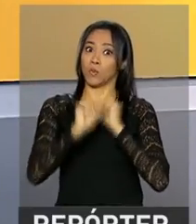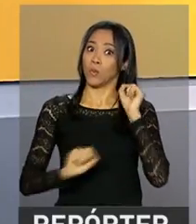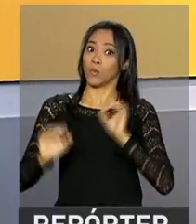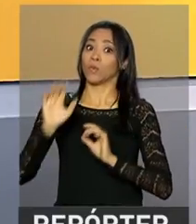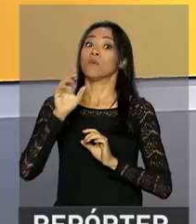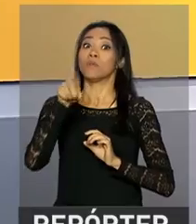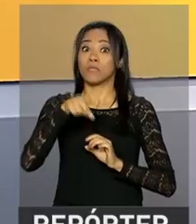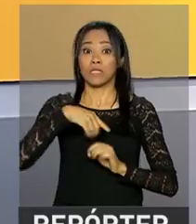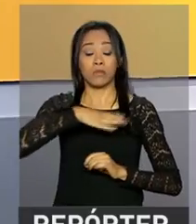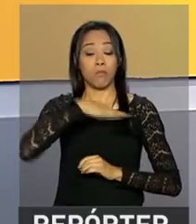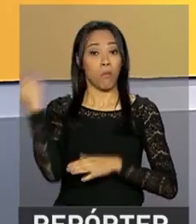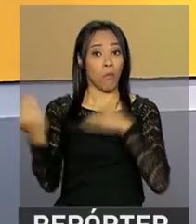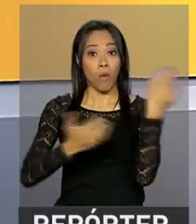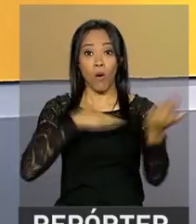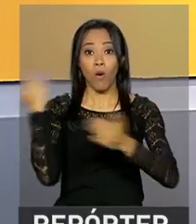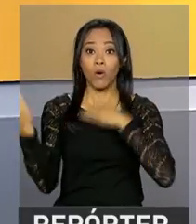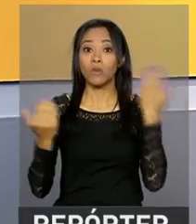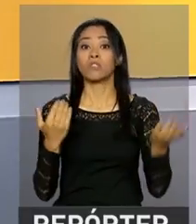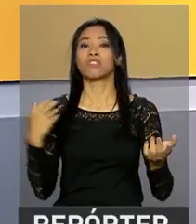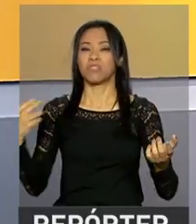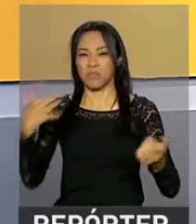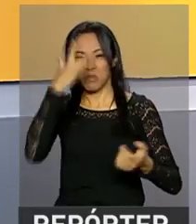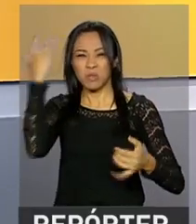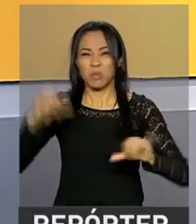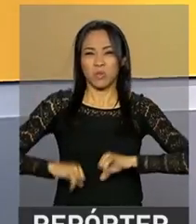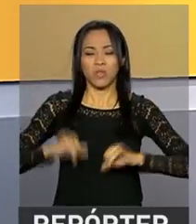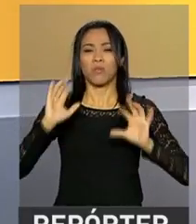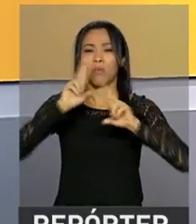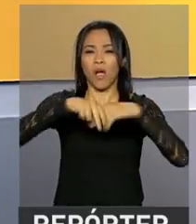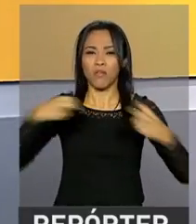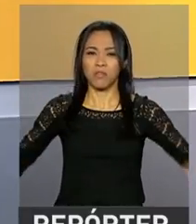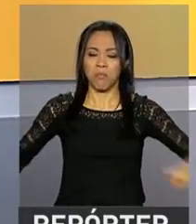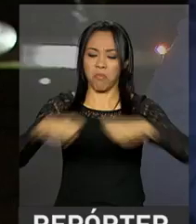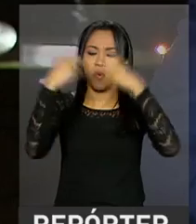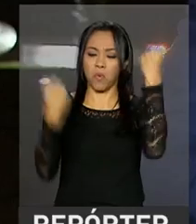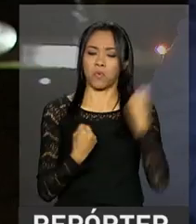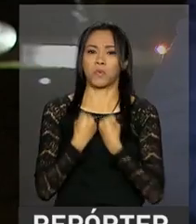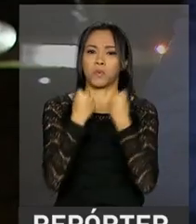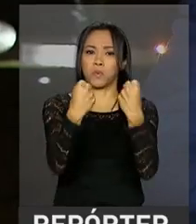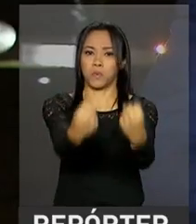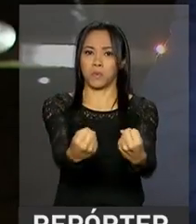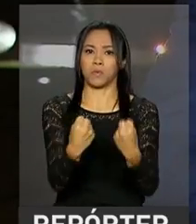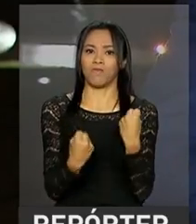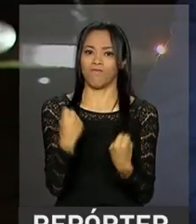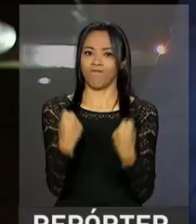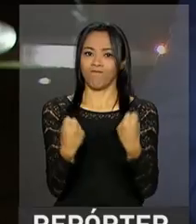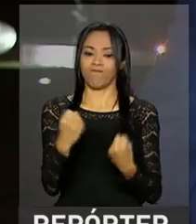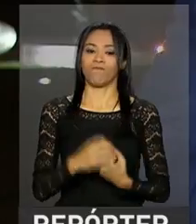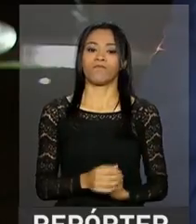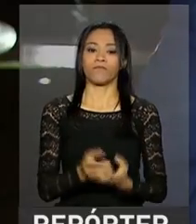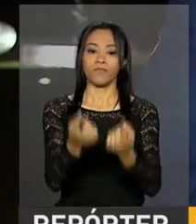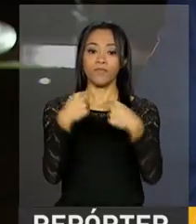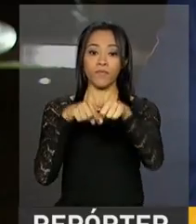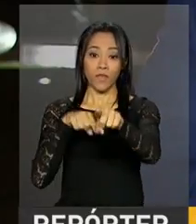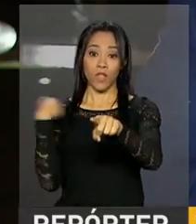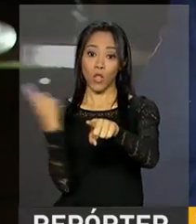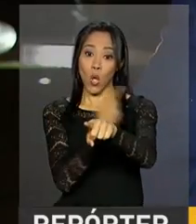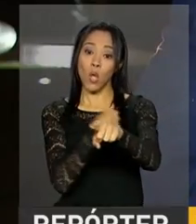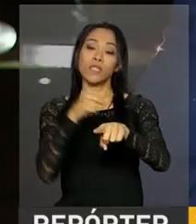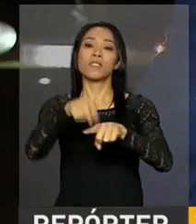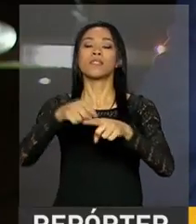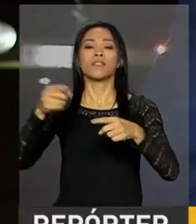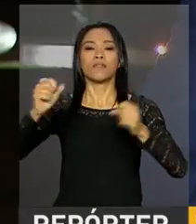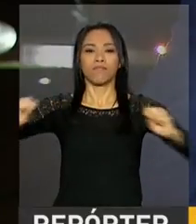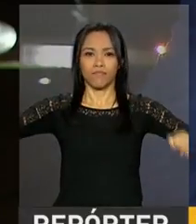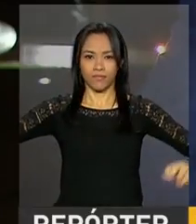alto índice de mortes e feridos no trânsito estamos aqui em frente à catedral de brasília um dos